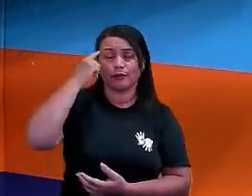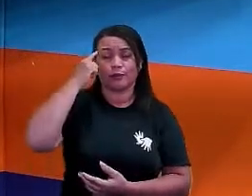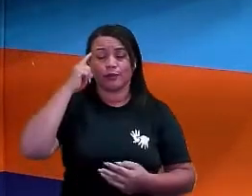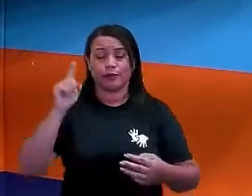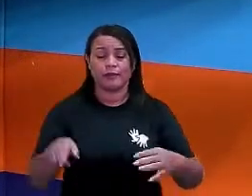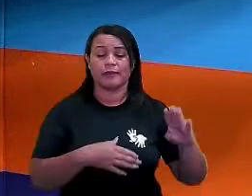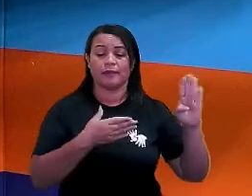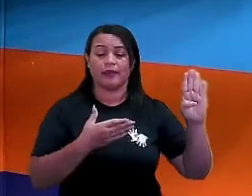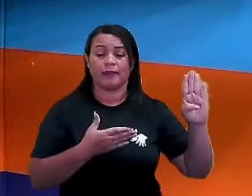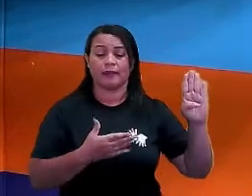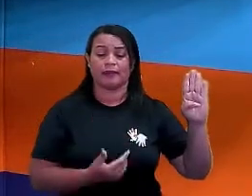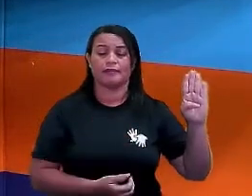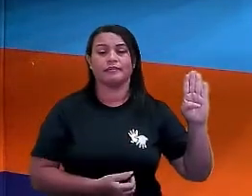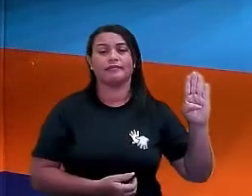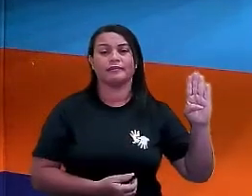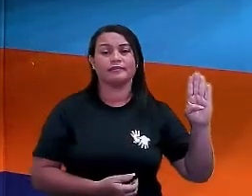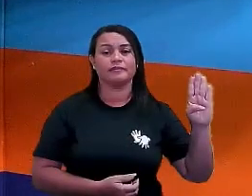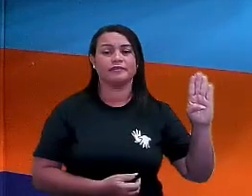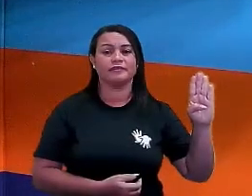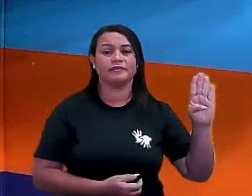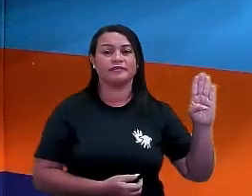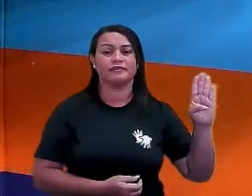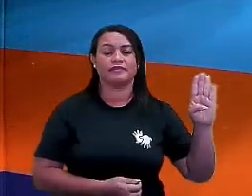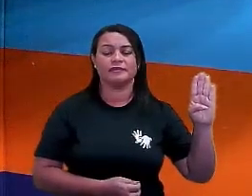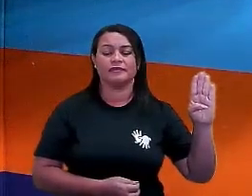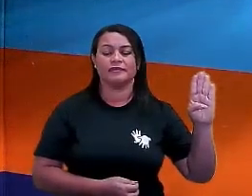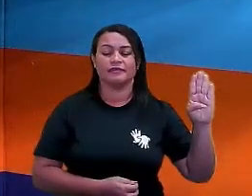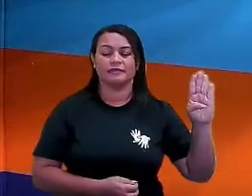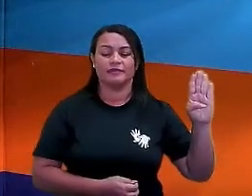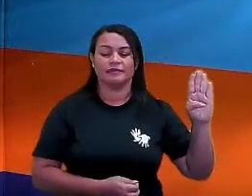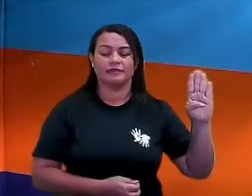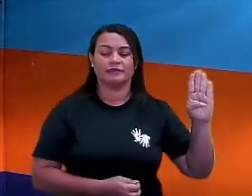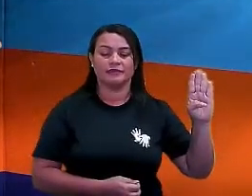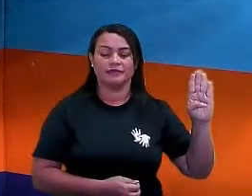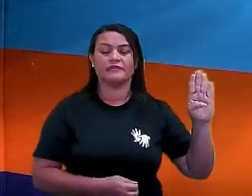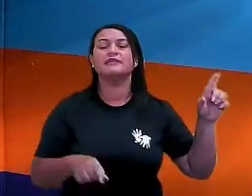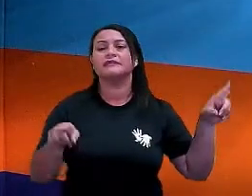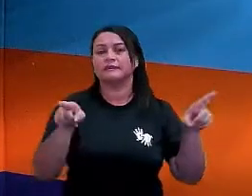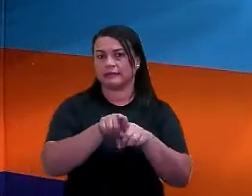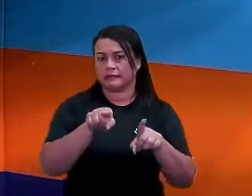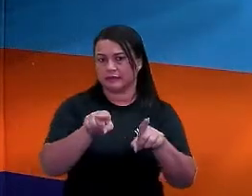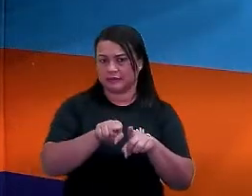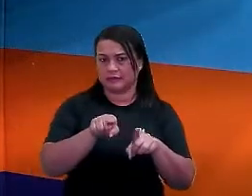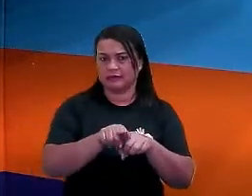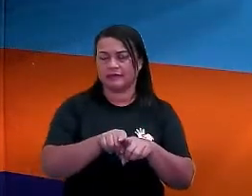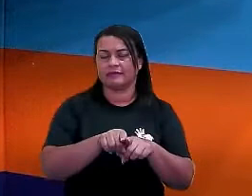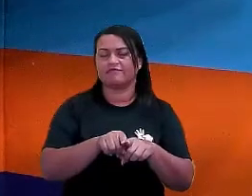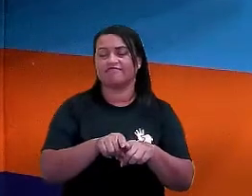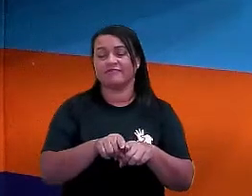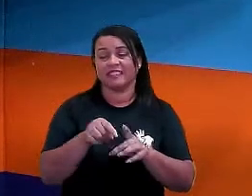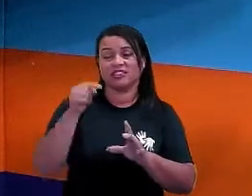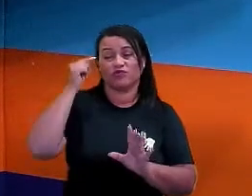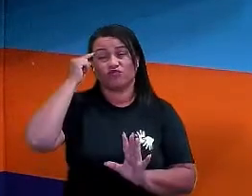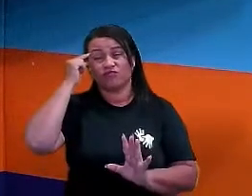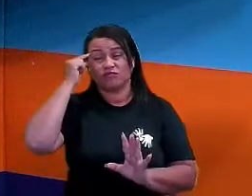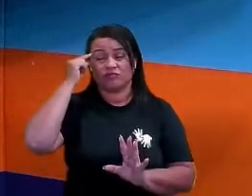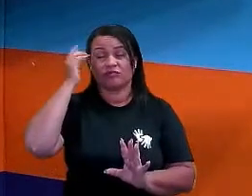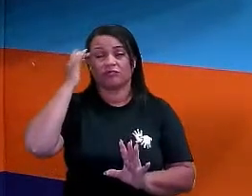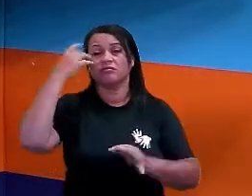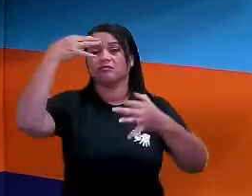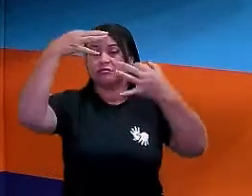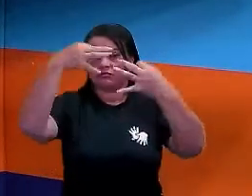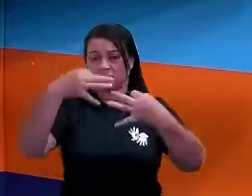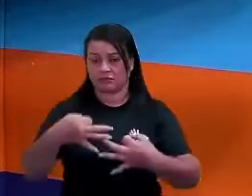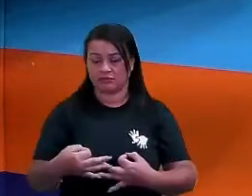digo she's going to have a party next month, também meio duvidoso. Então, aqui